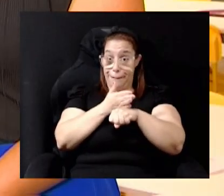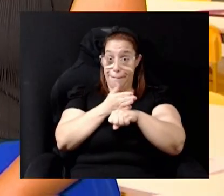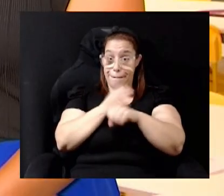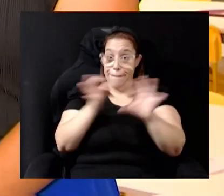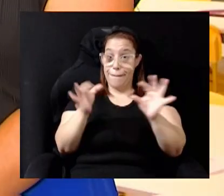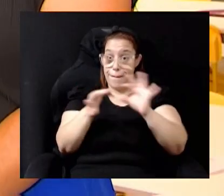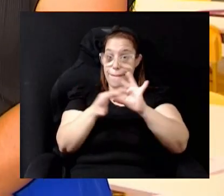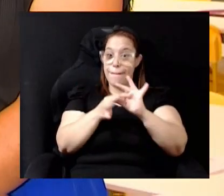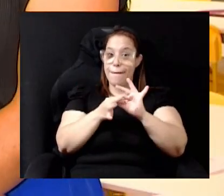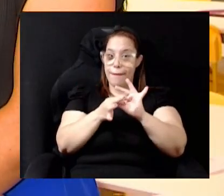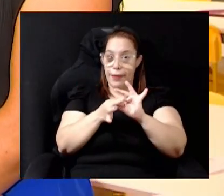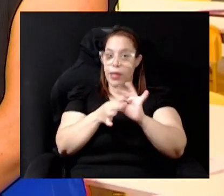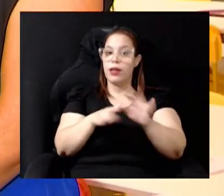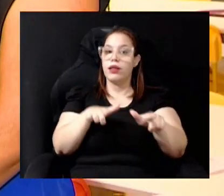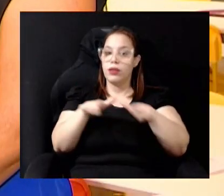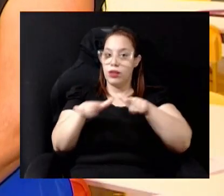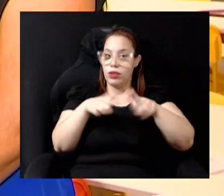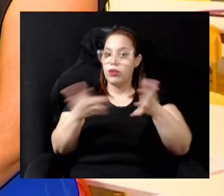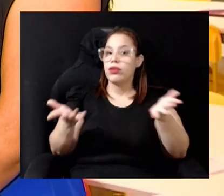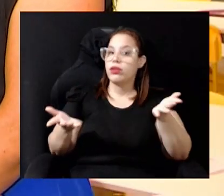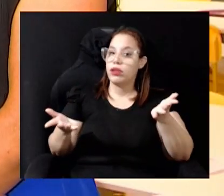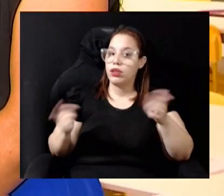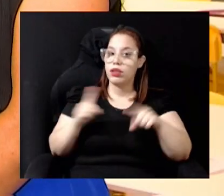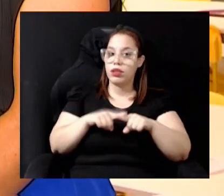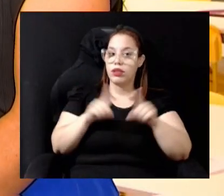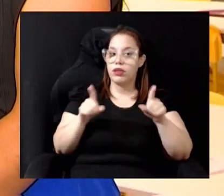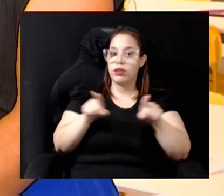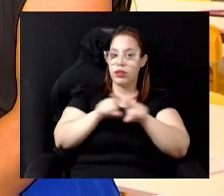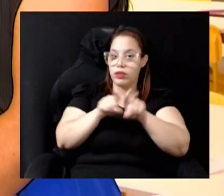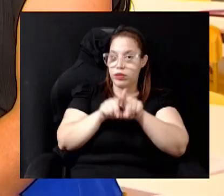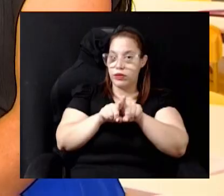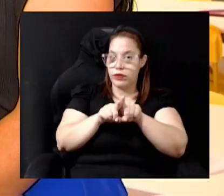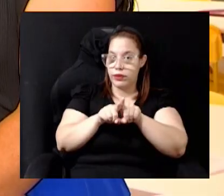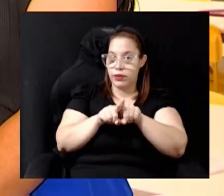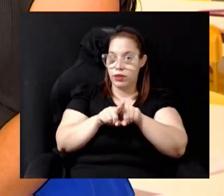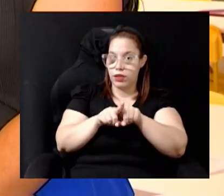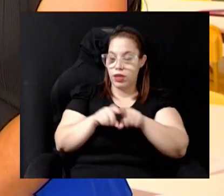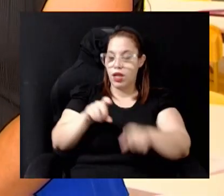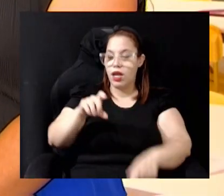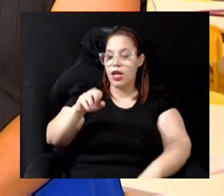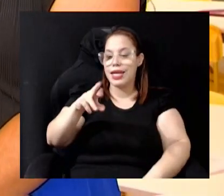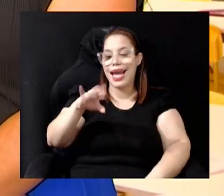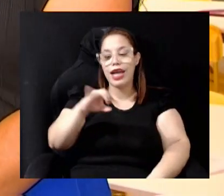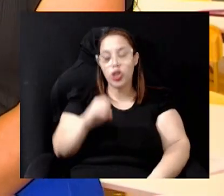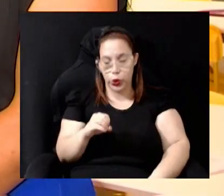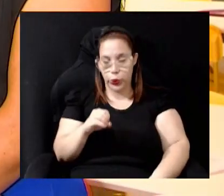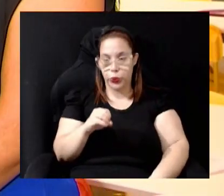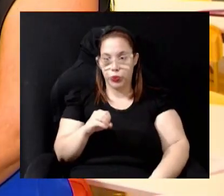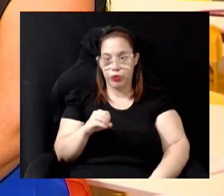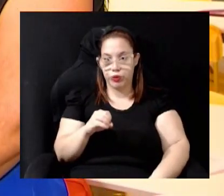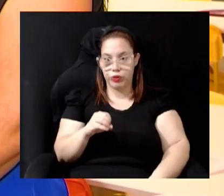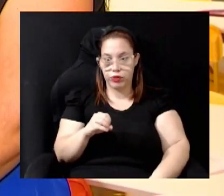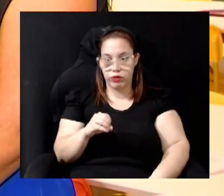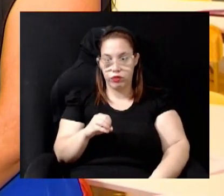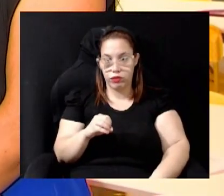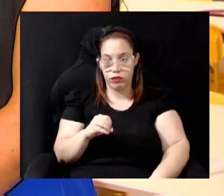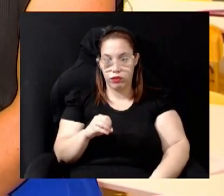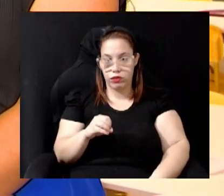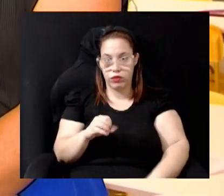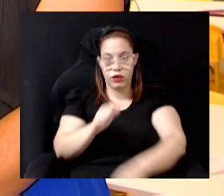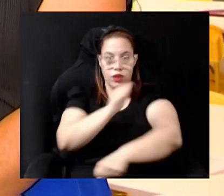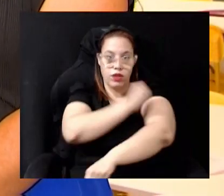mercado de trabalho, mas ele também exige que se faça estágio para que o aluno conclua a sua